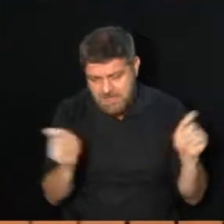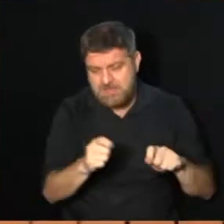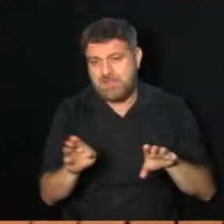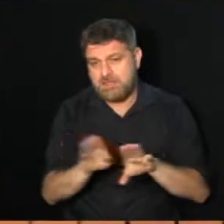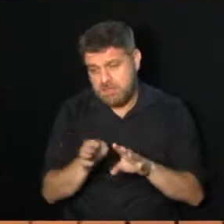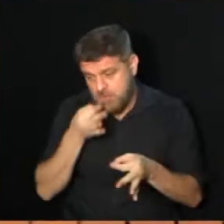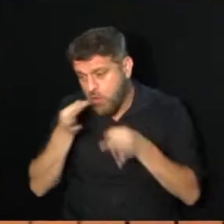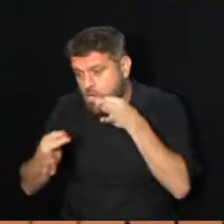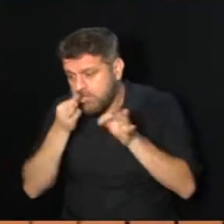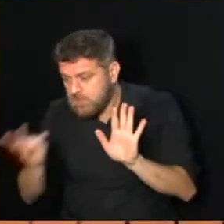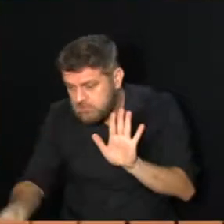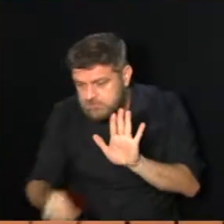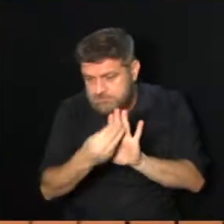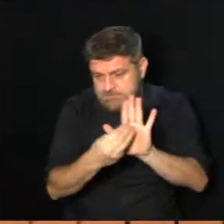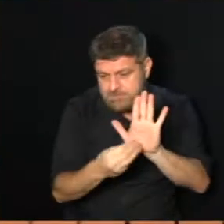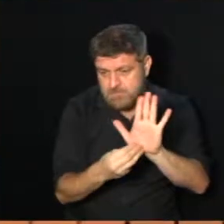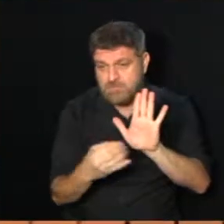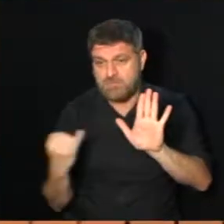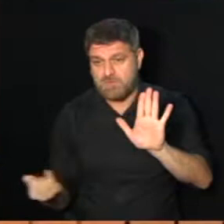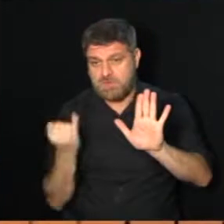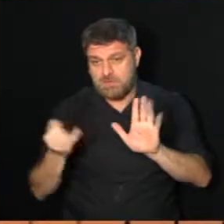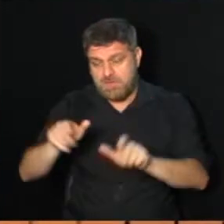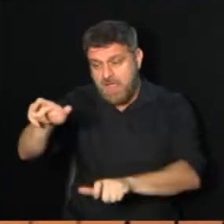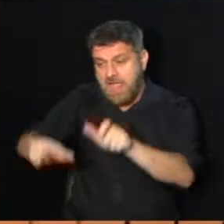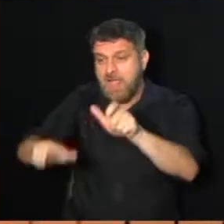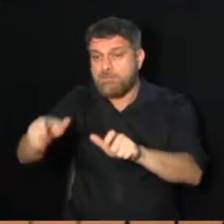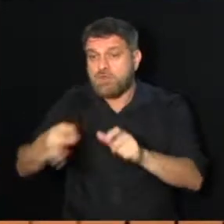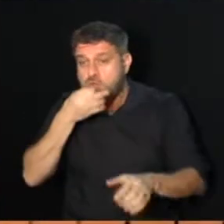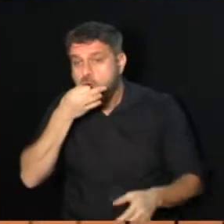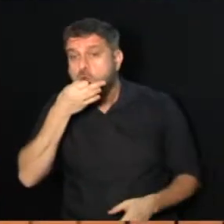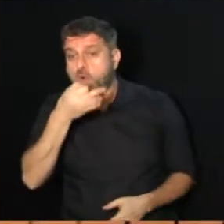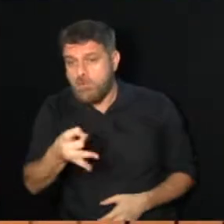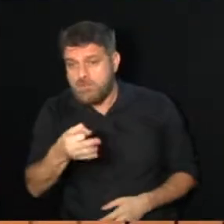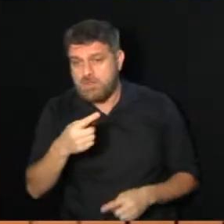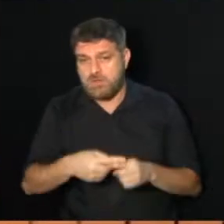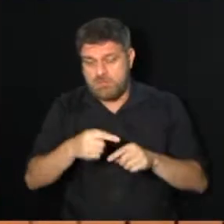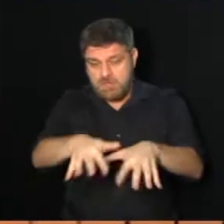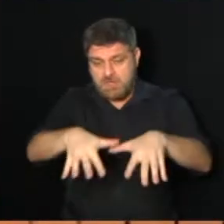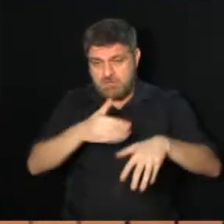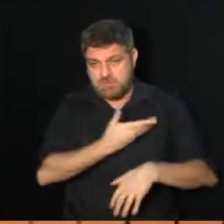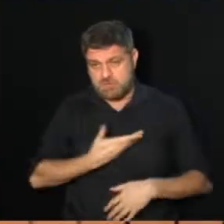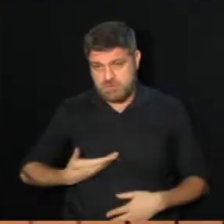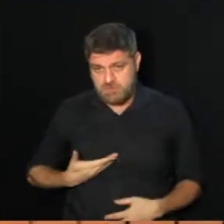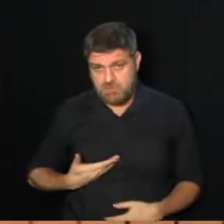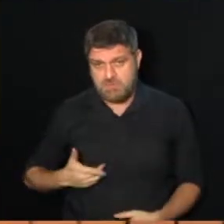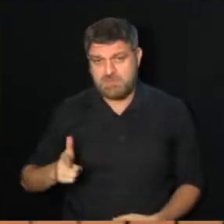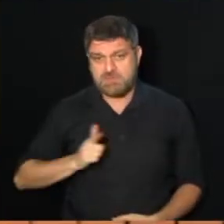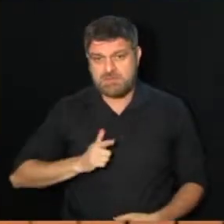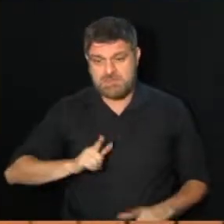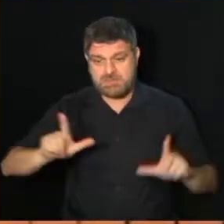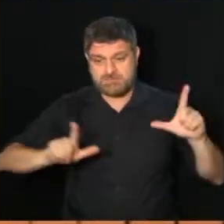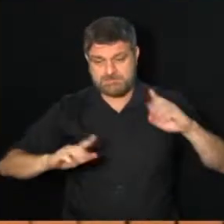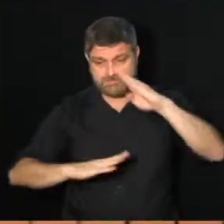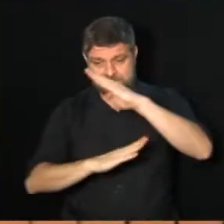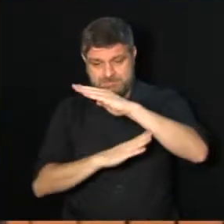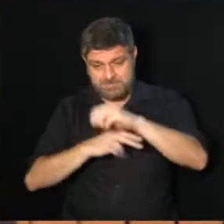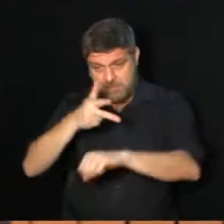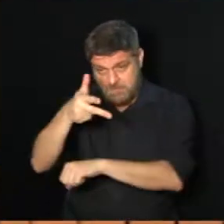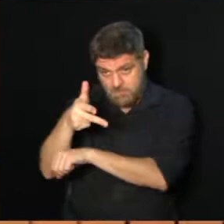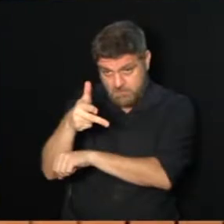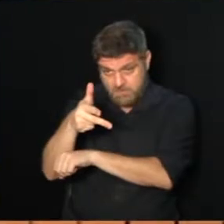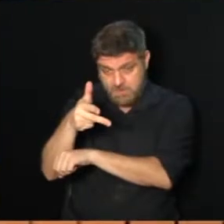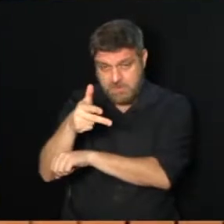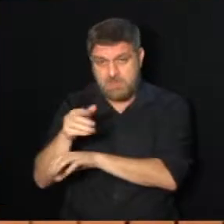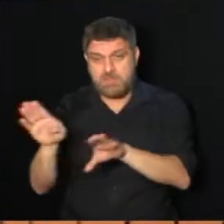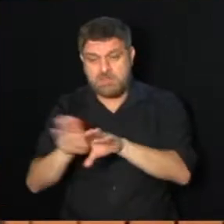aperfeiçoamento. Mas é importante que o público se posicione, porque essa audiência, além de estar sendo transmitido ao vivo.